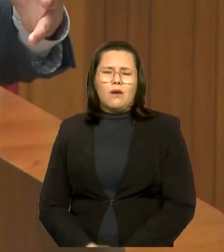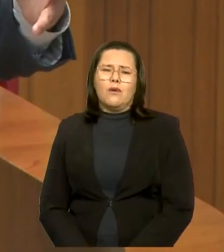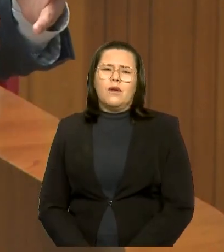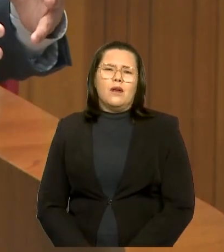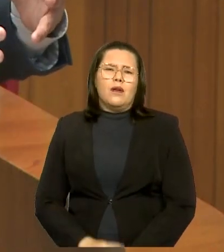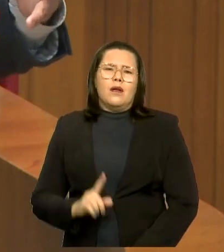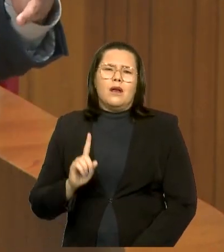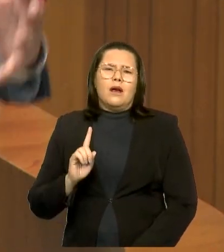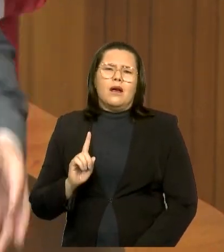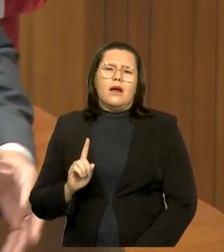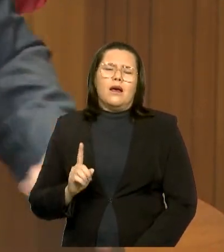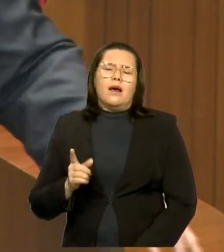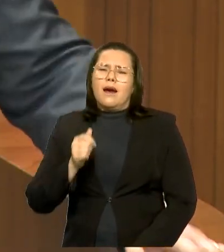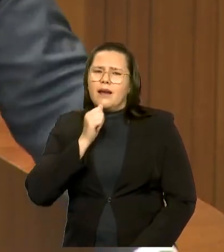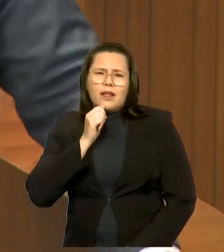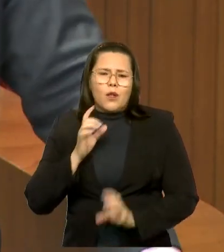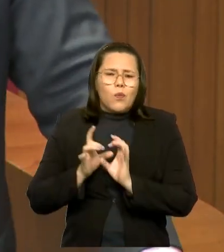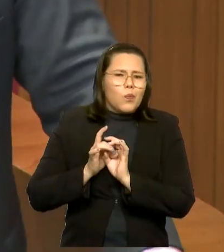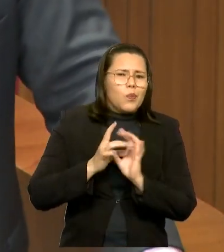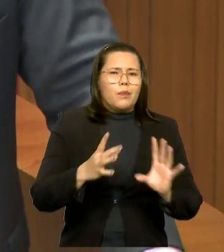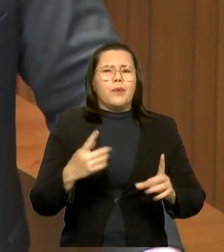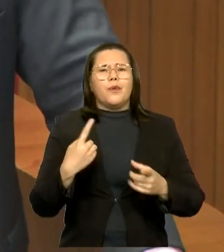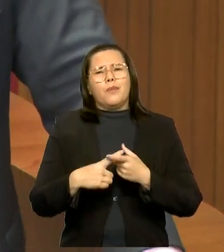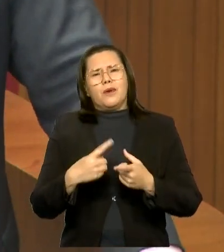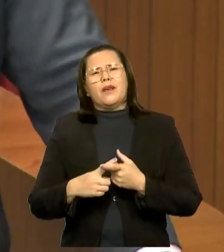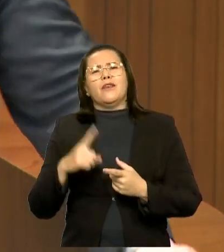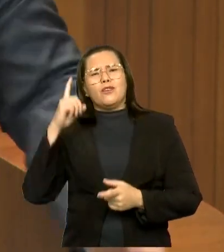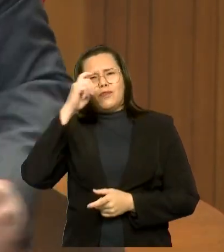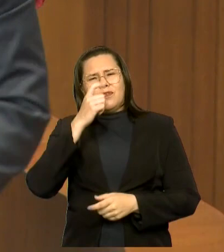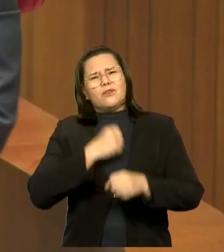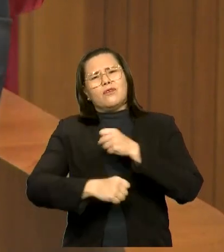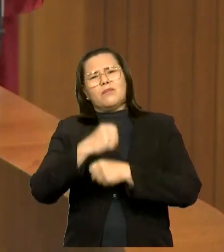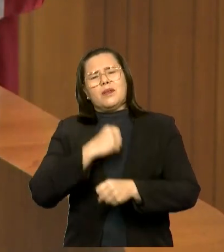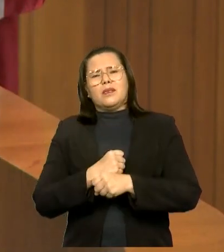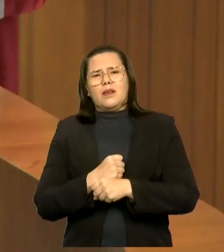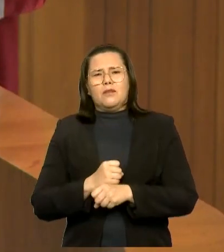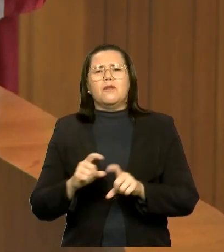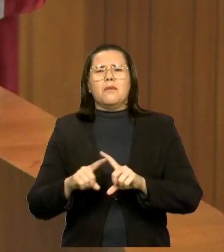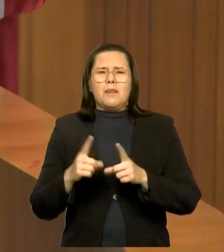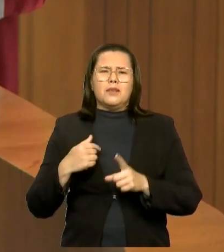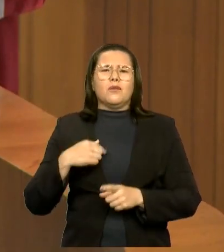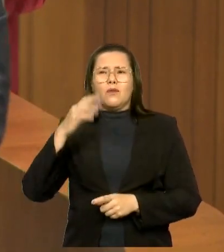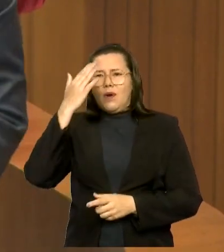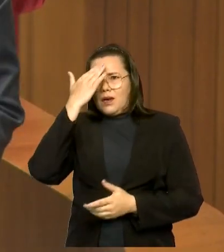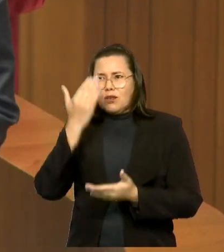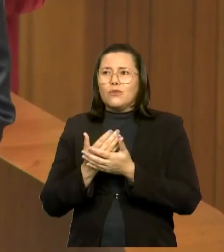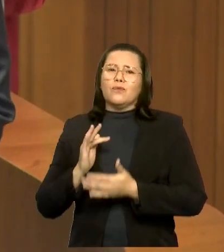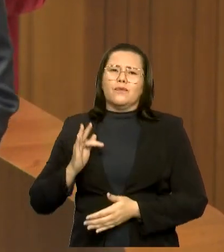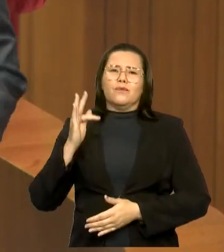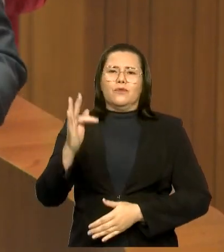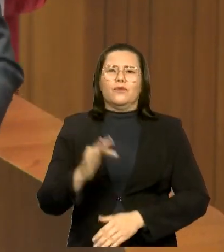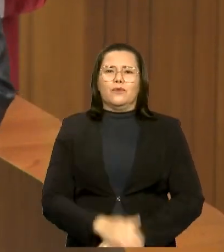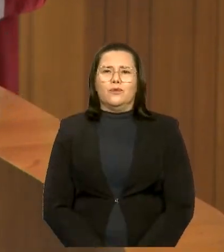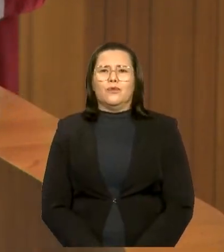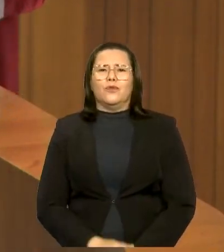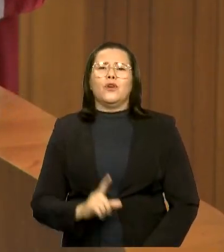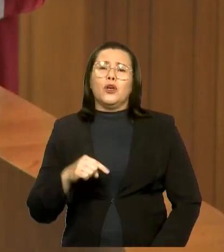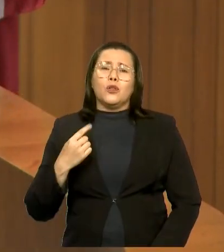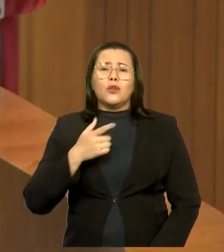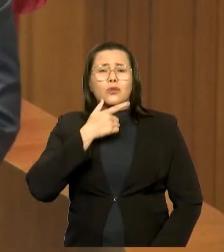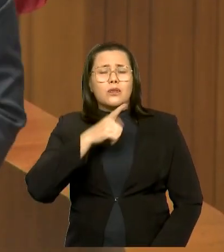muita receita extra ingressando nos cofres públicos do estado. 6 bilhões de reais para investimento.